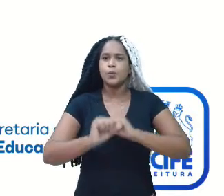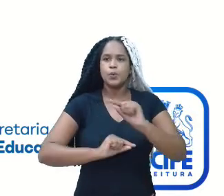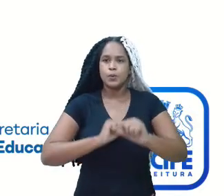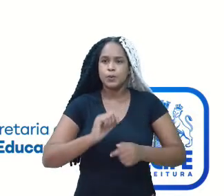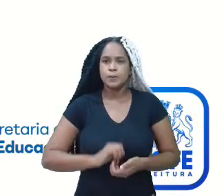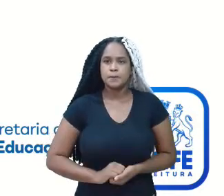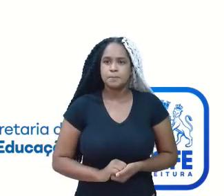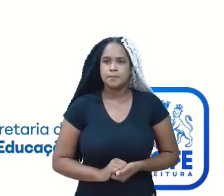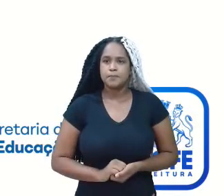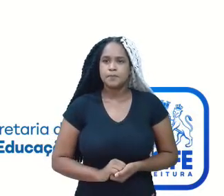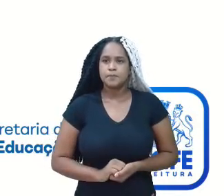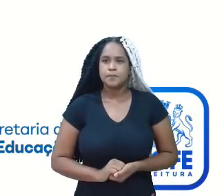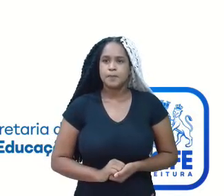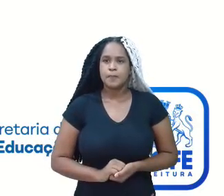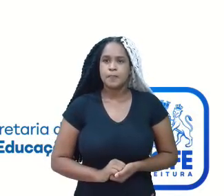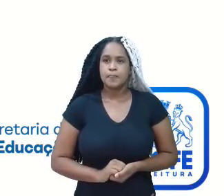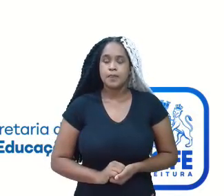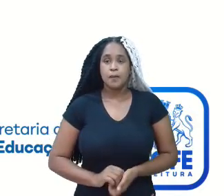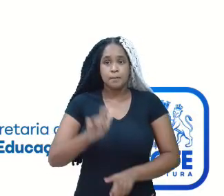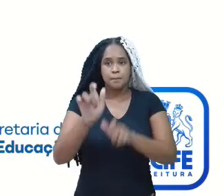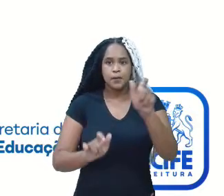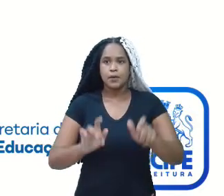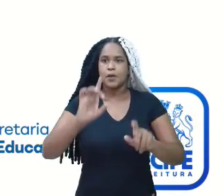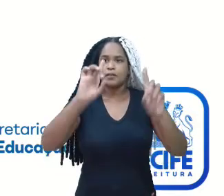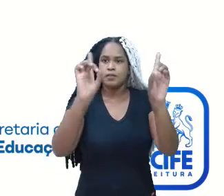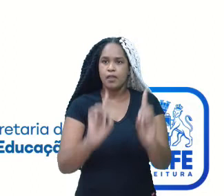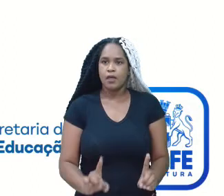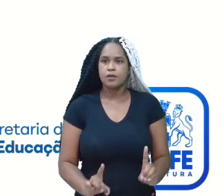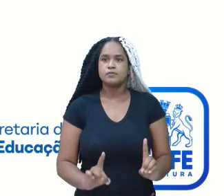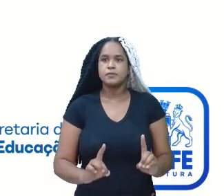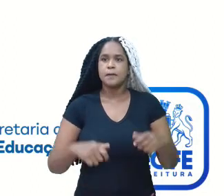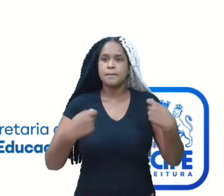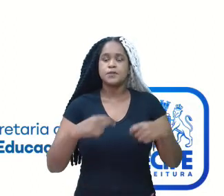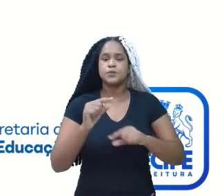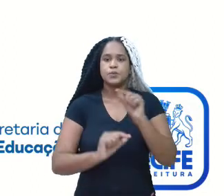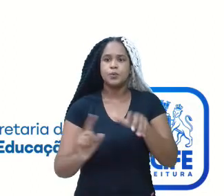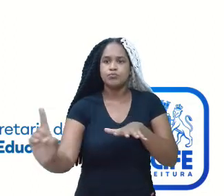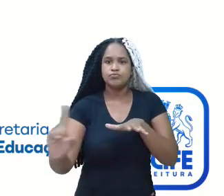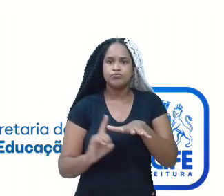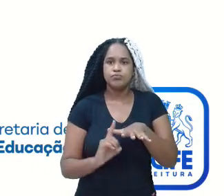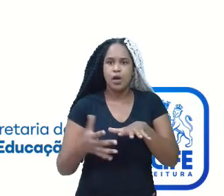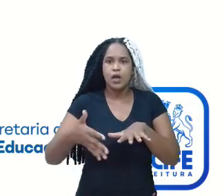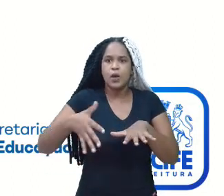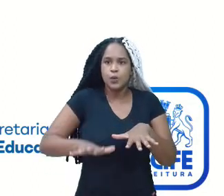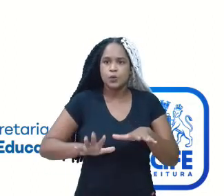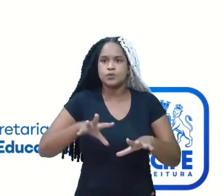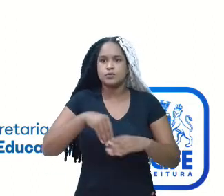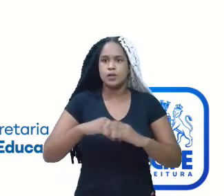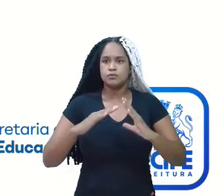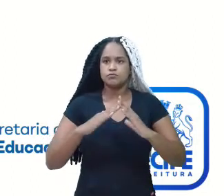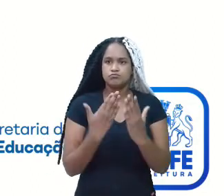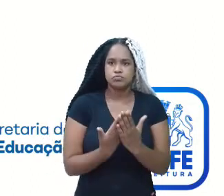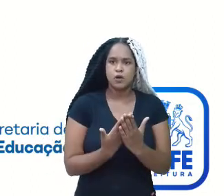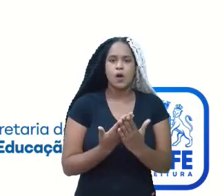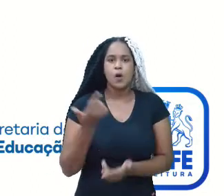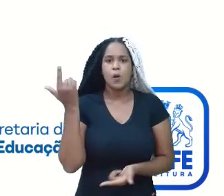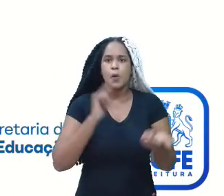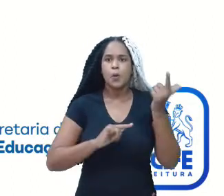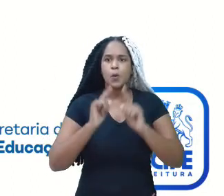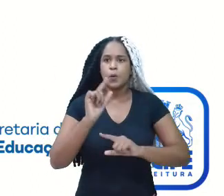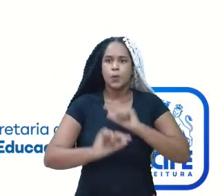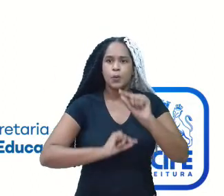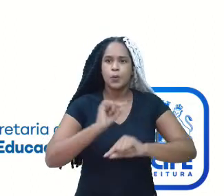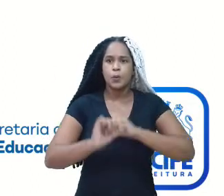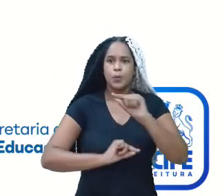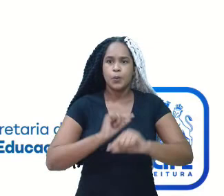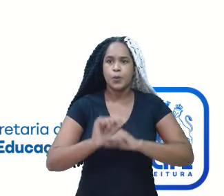os PCDs, pessoas com deficiência, como uma pessoa inclusa dentro daquela escola onde ela faça parte e entenda o seu